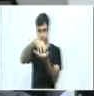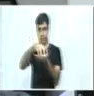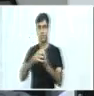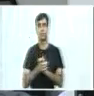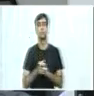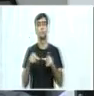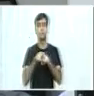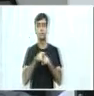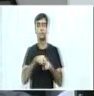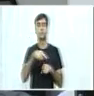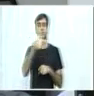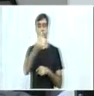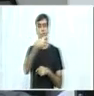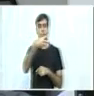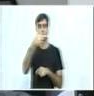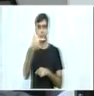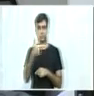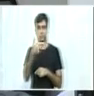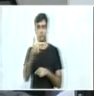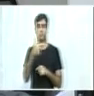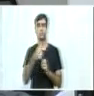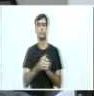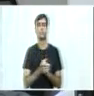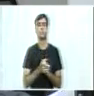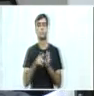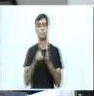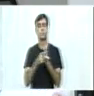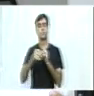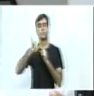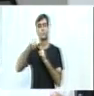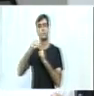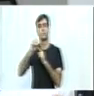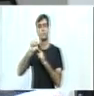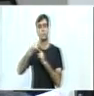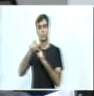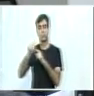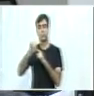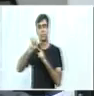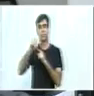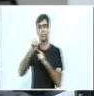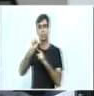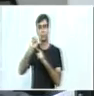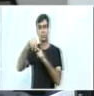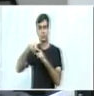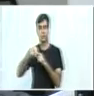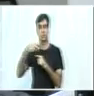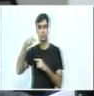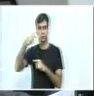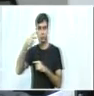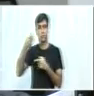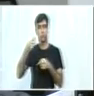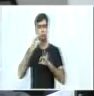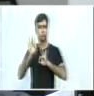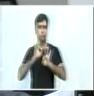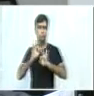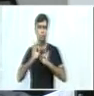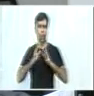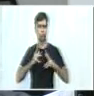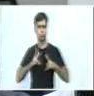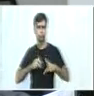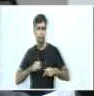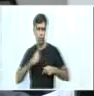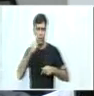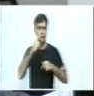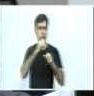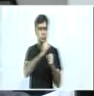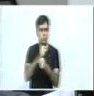Indicação 231 do vereador João Januário Ladeira, o João de Josino, que promova a limpeza, retirada